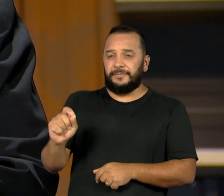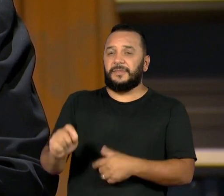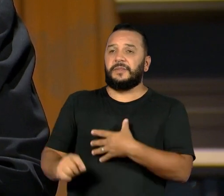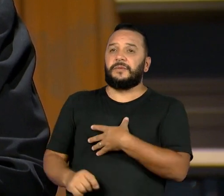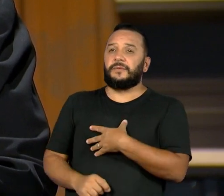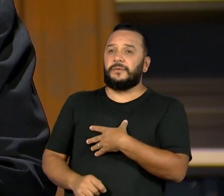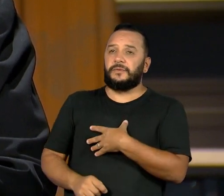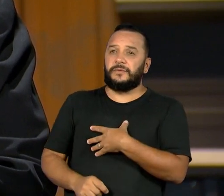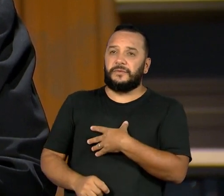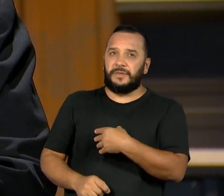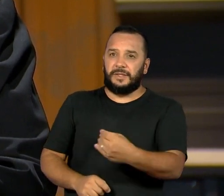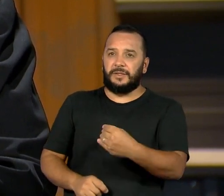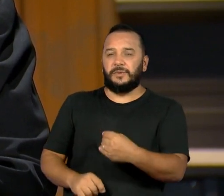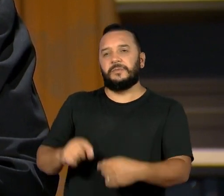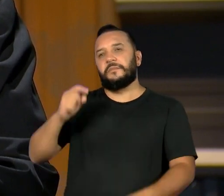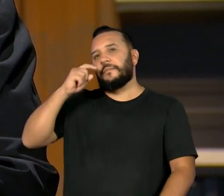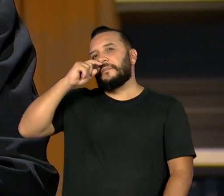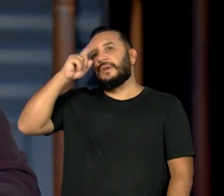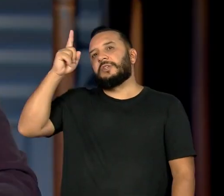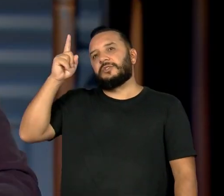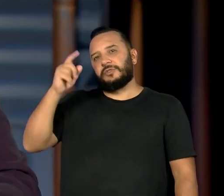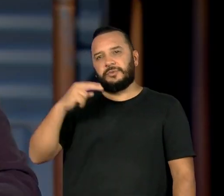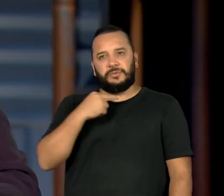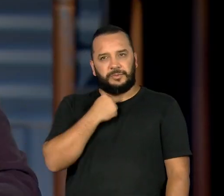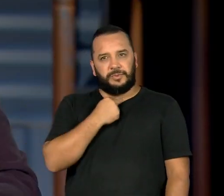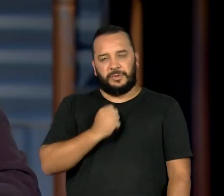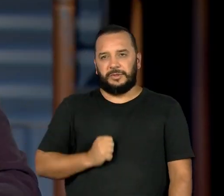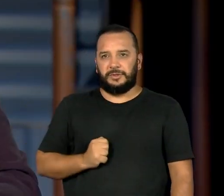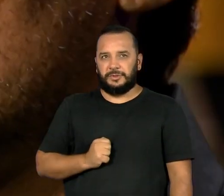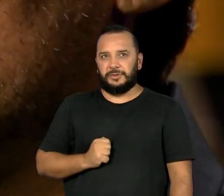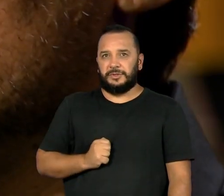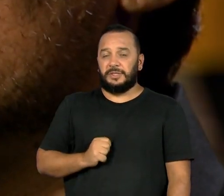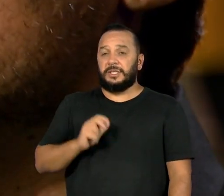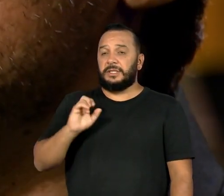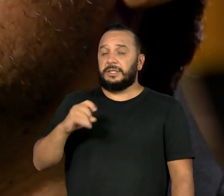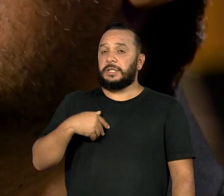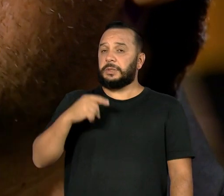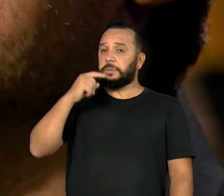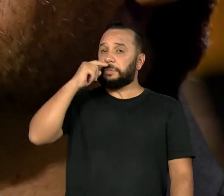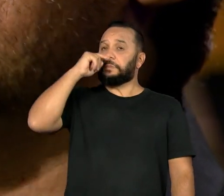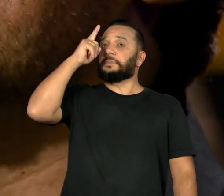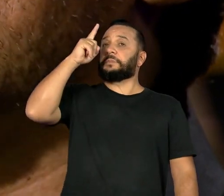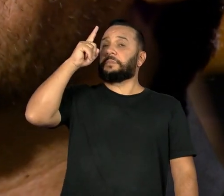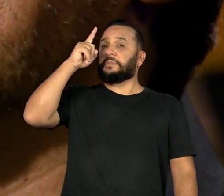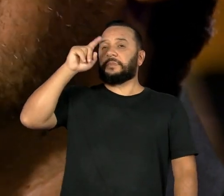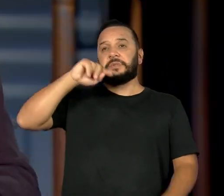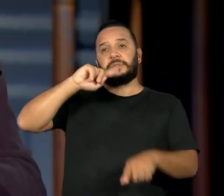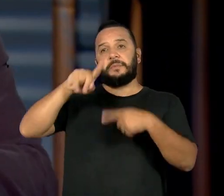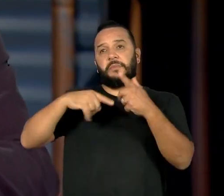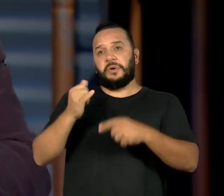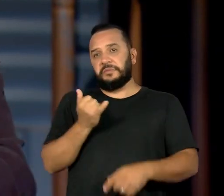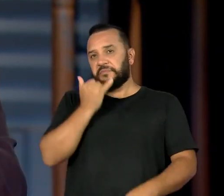filho, não seja metido. Quem canta de galo, um dia cai do cavalo.